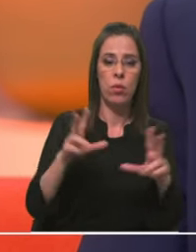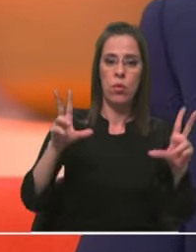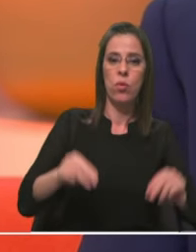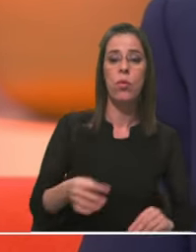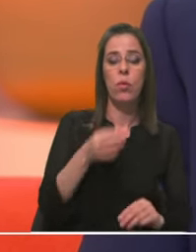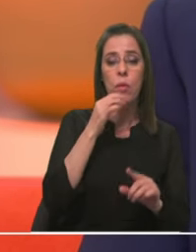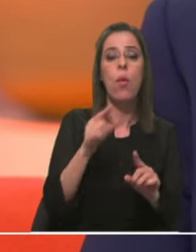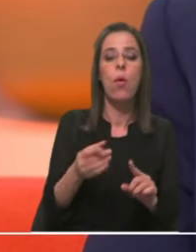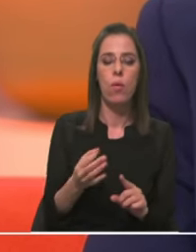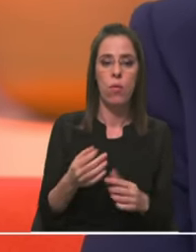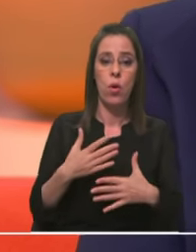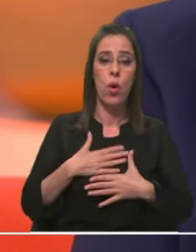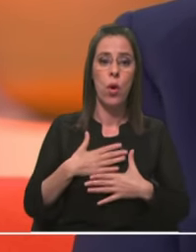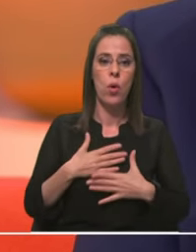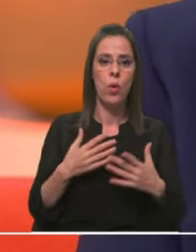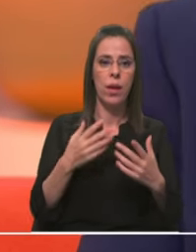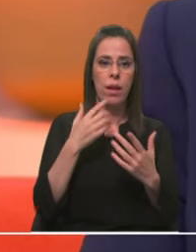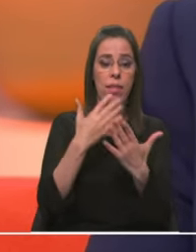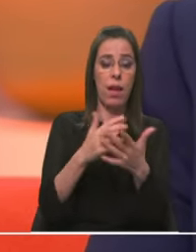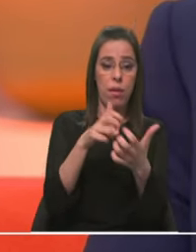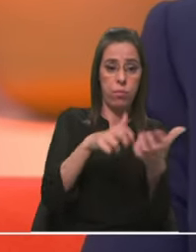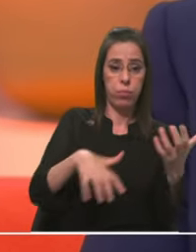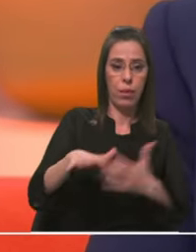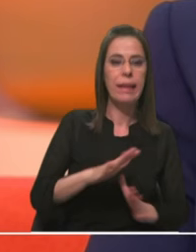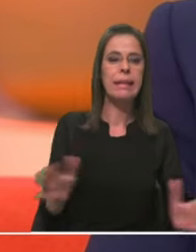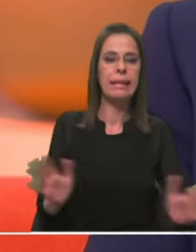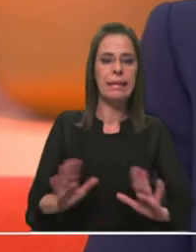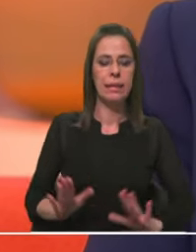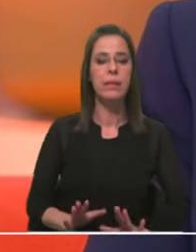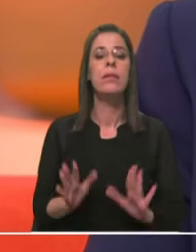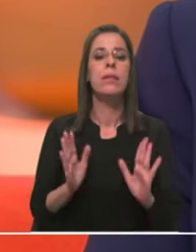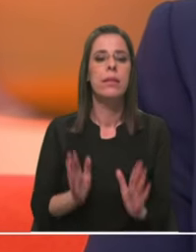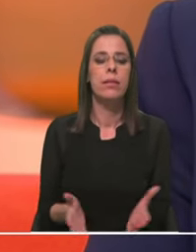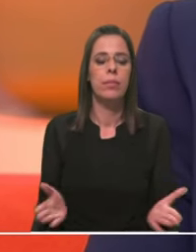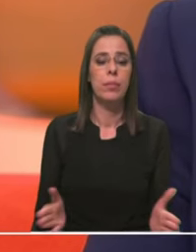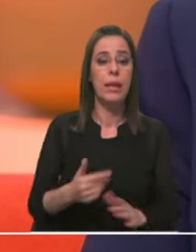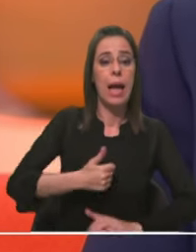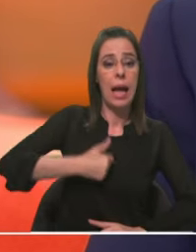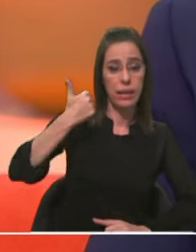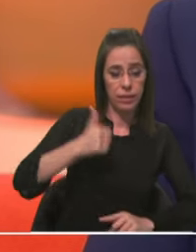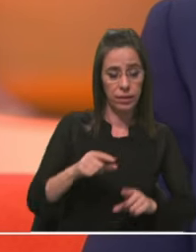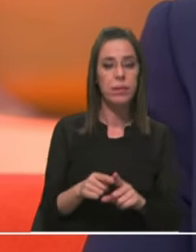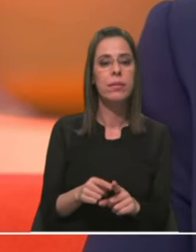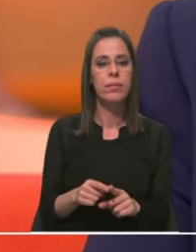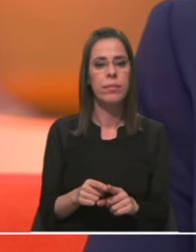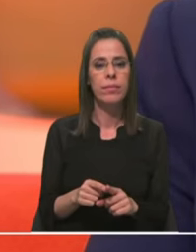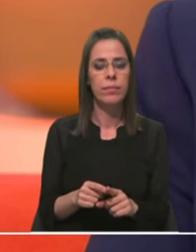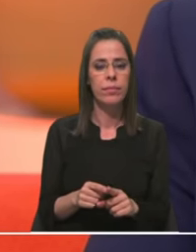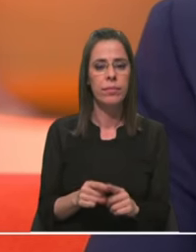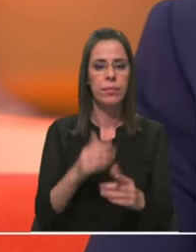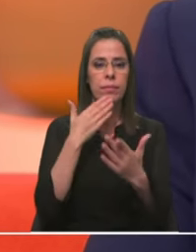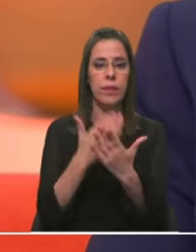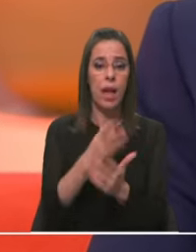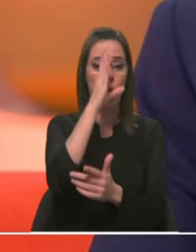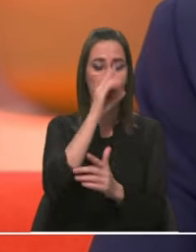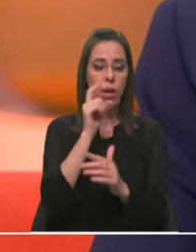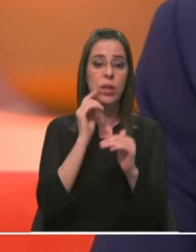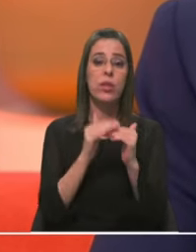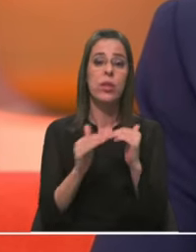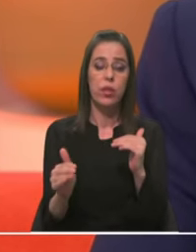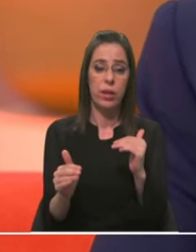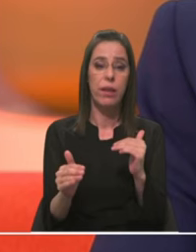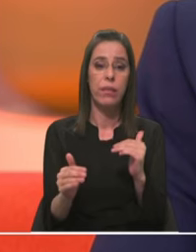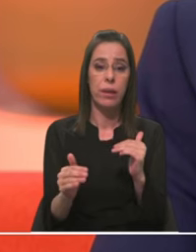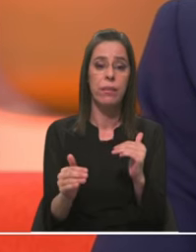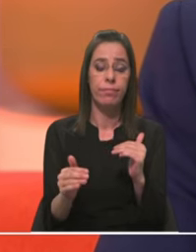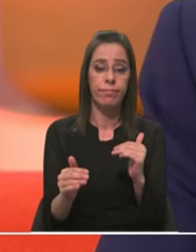houve houve eu não quis foi fazer ruído fazer ruido queer era preciso essencialmente eh dar um governo estável e